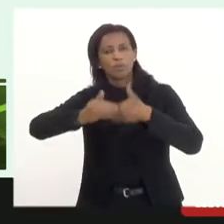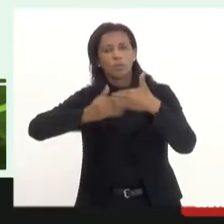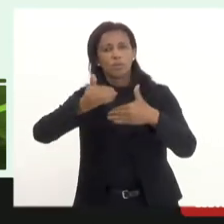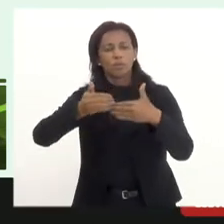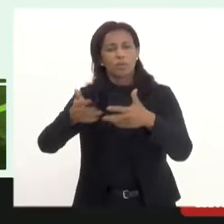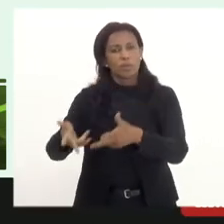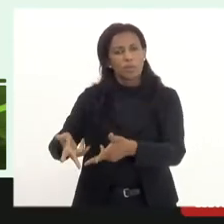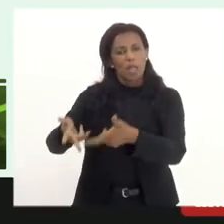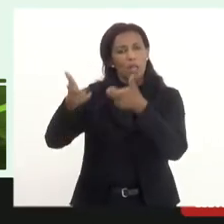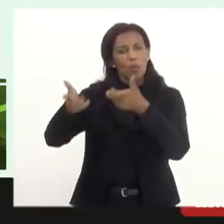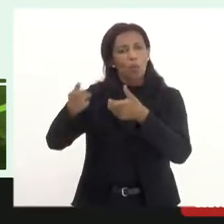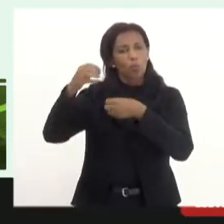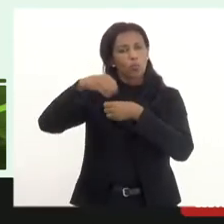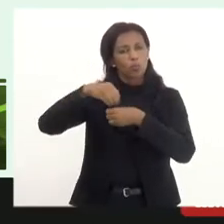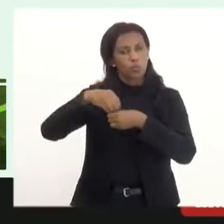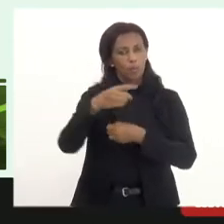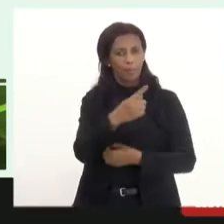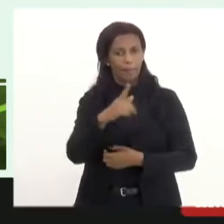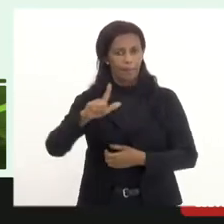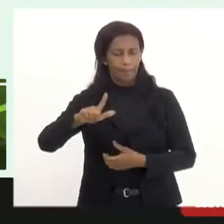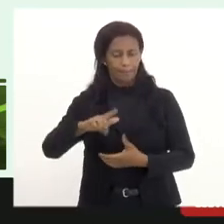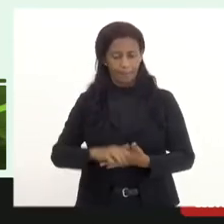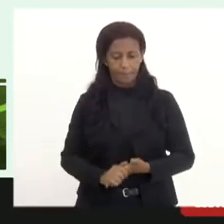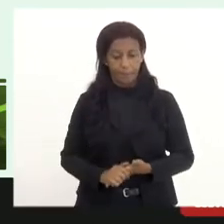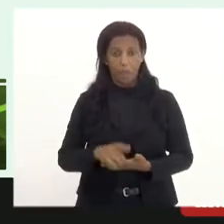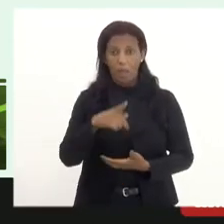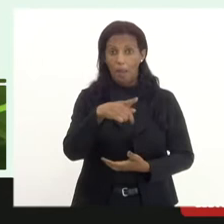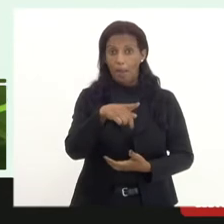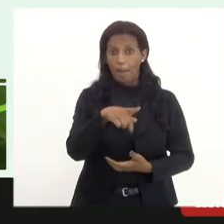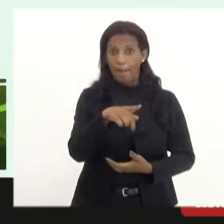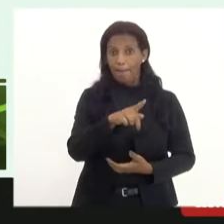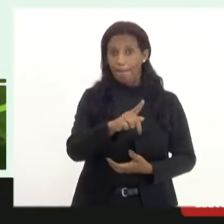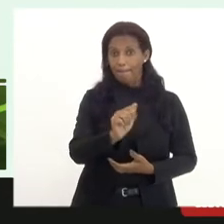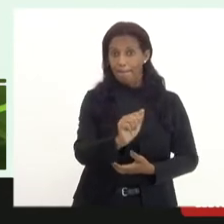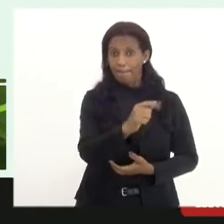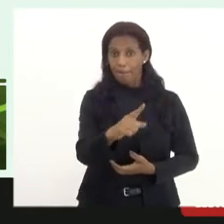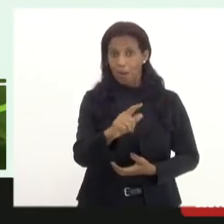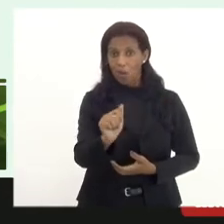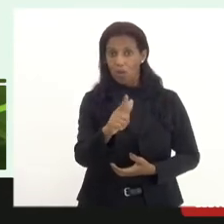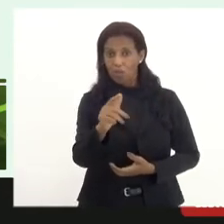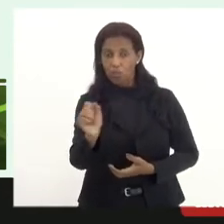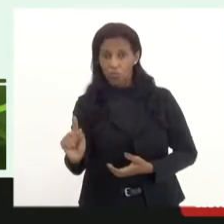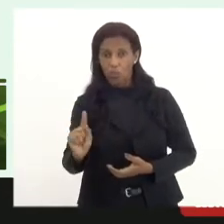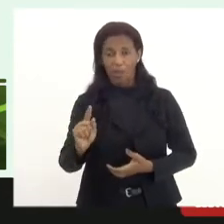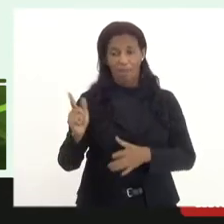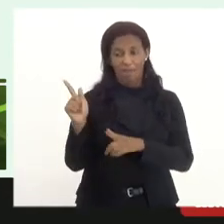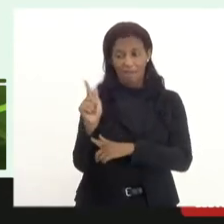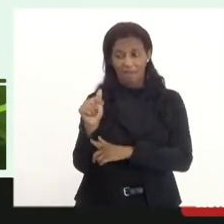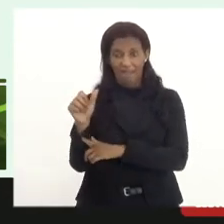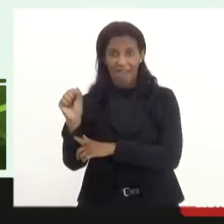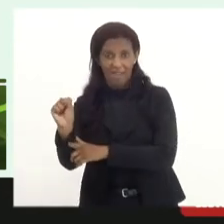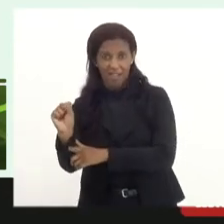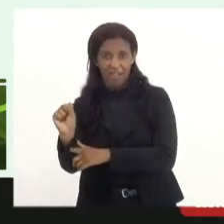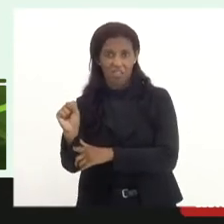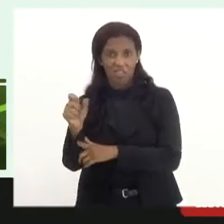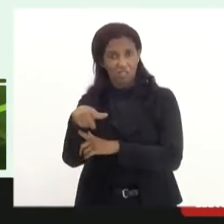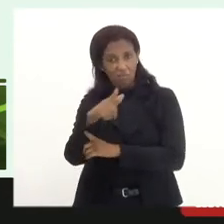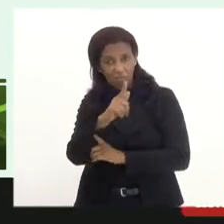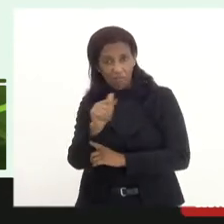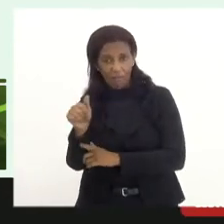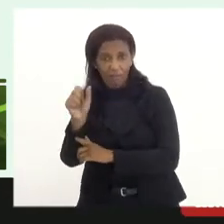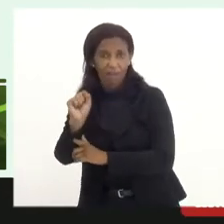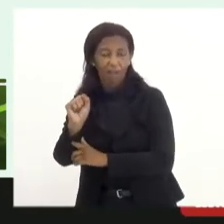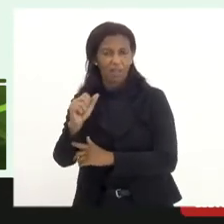recursos desse projeto. O Pão de Açúcar, ele é um projeto de gás e condensado, ou seja,